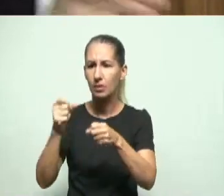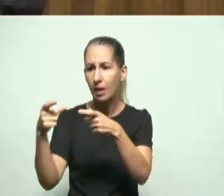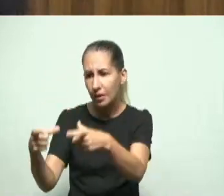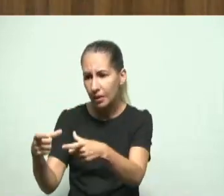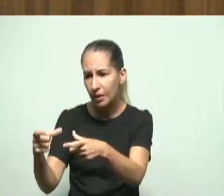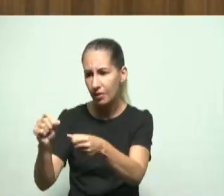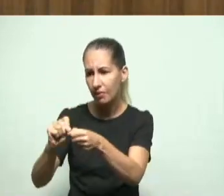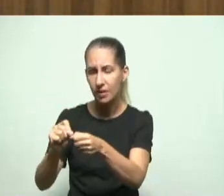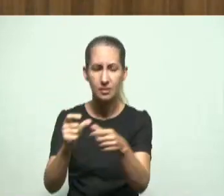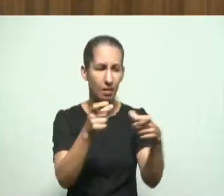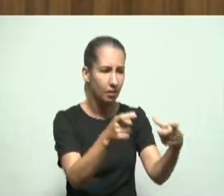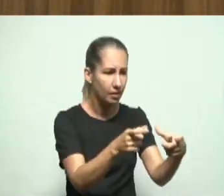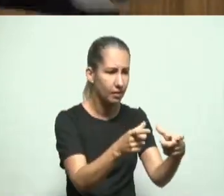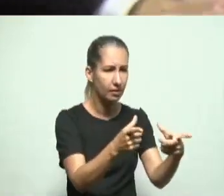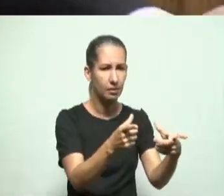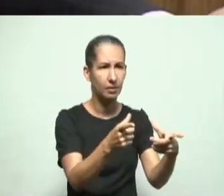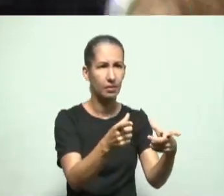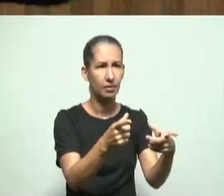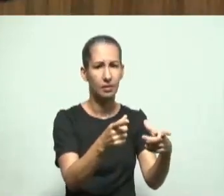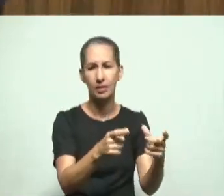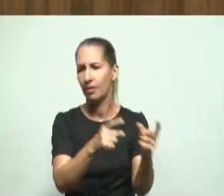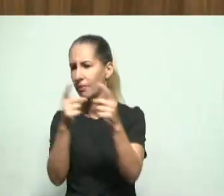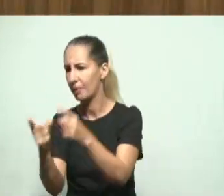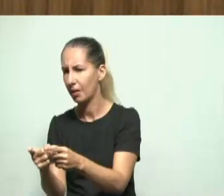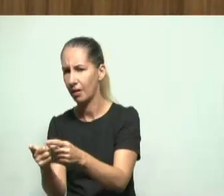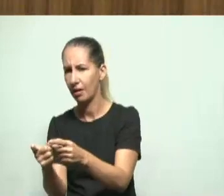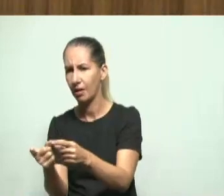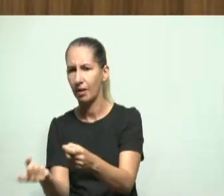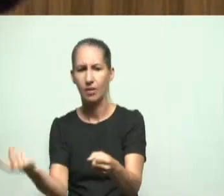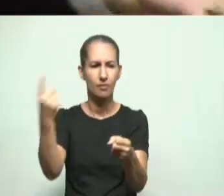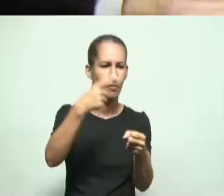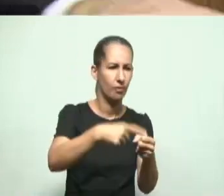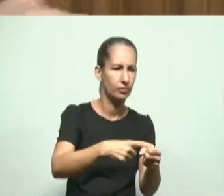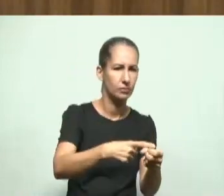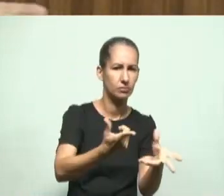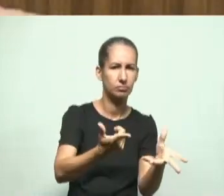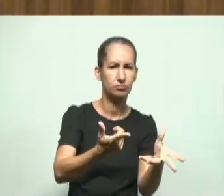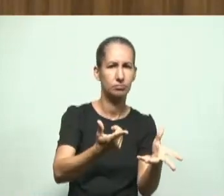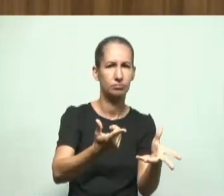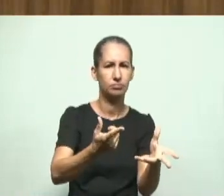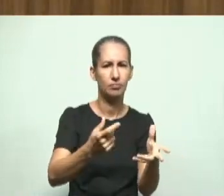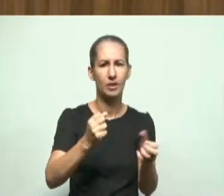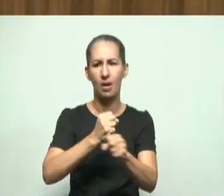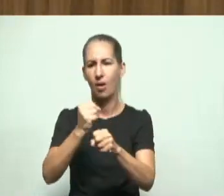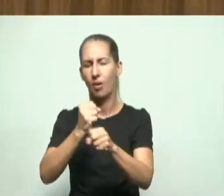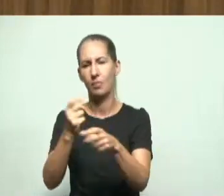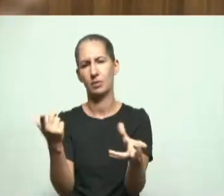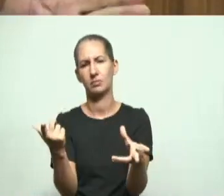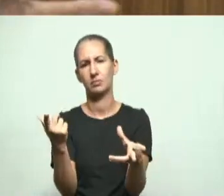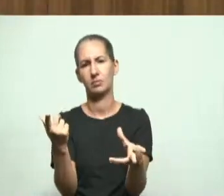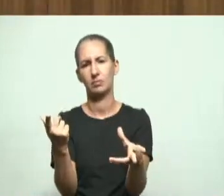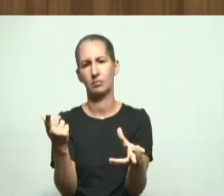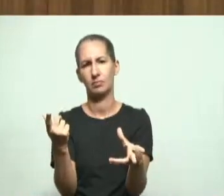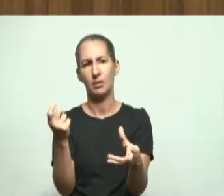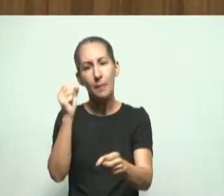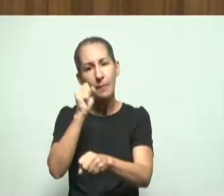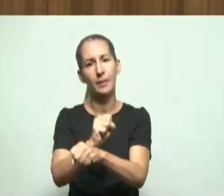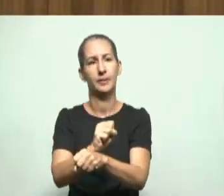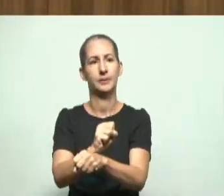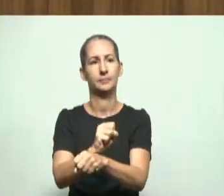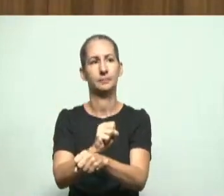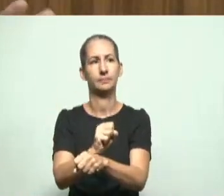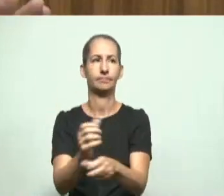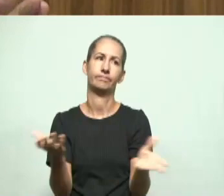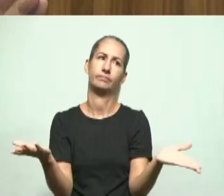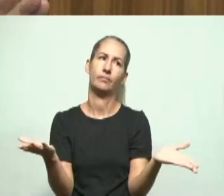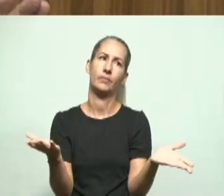aqui, um pedacinho ali, depois volta para cá e depois volta para lá e as obras ficam tudo paradas.